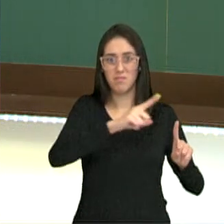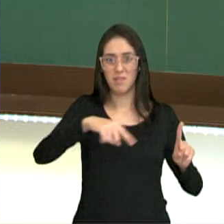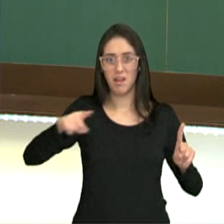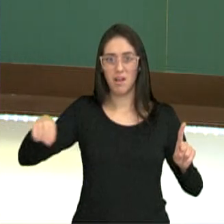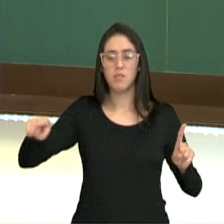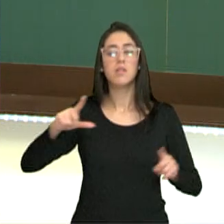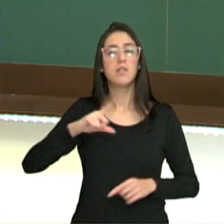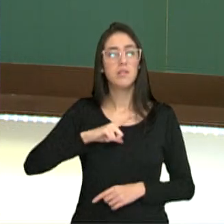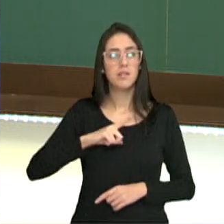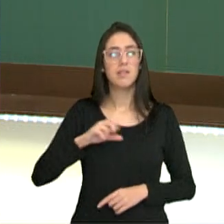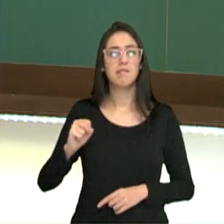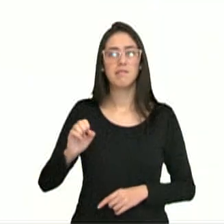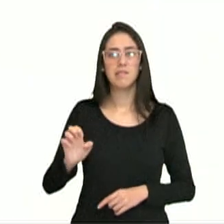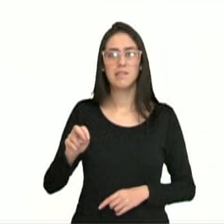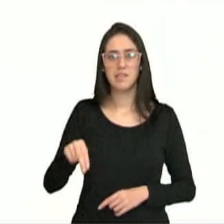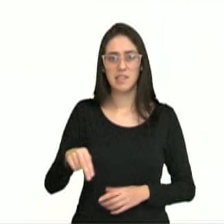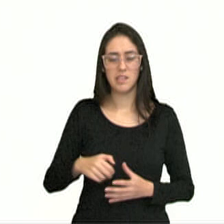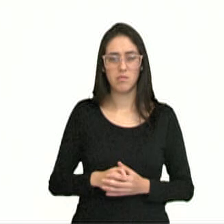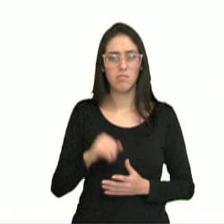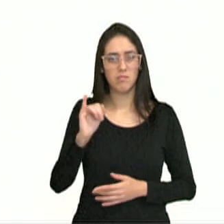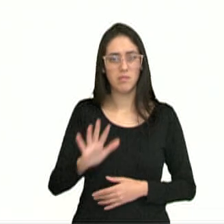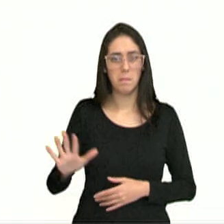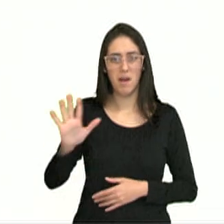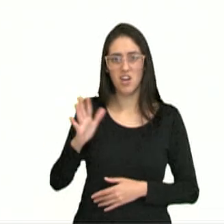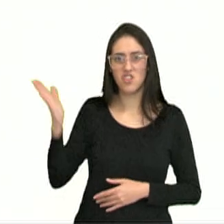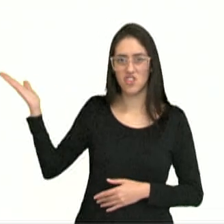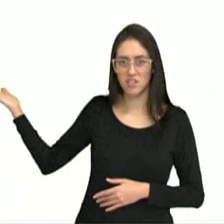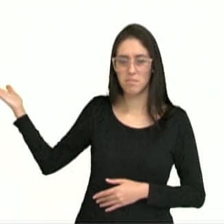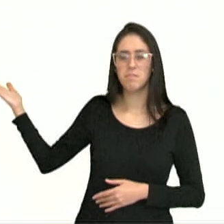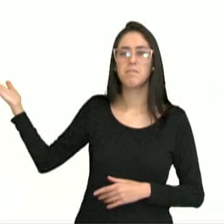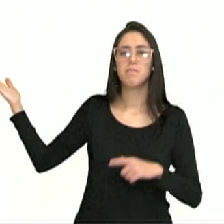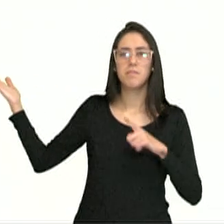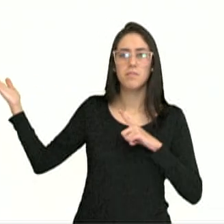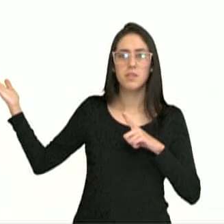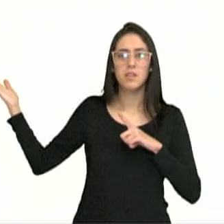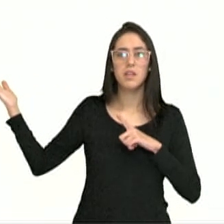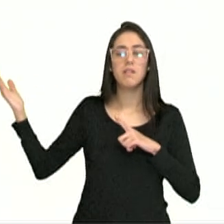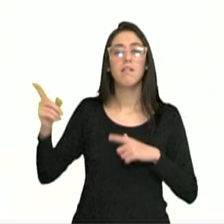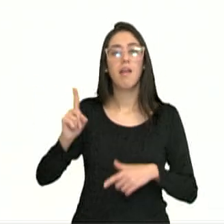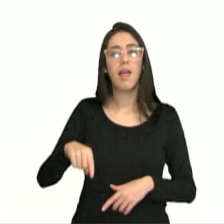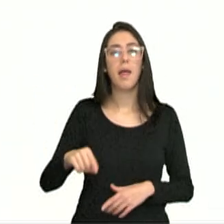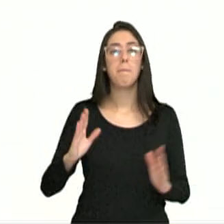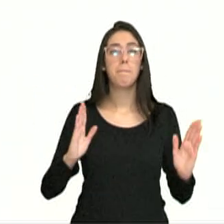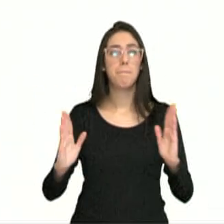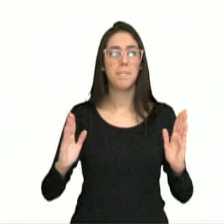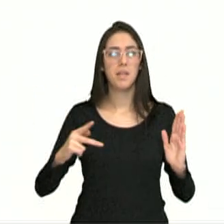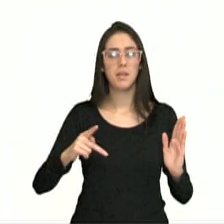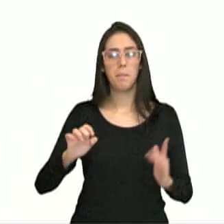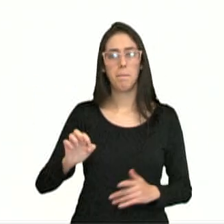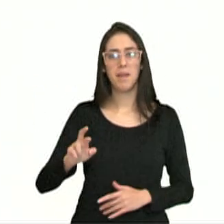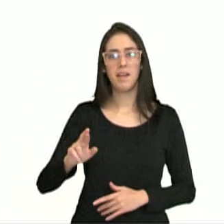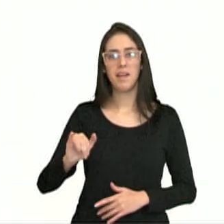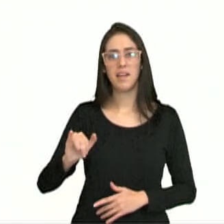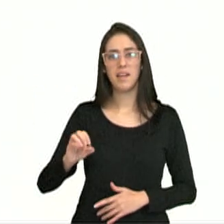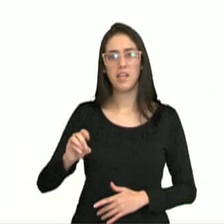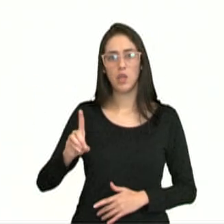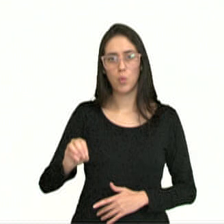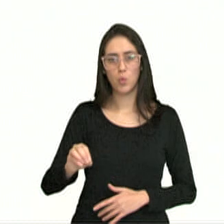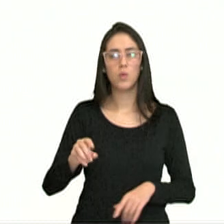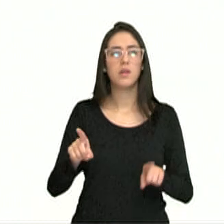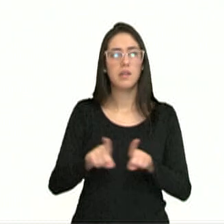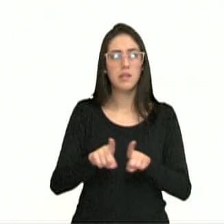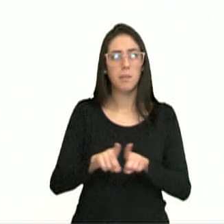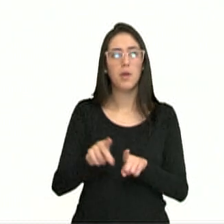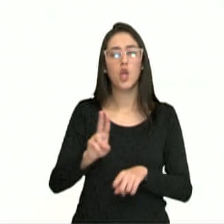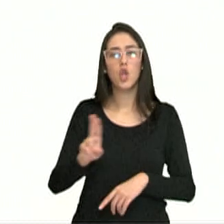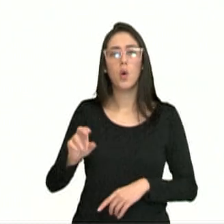a função seno. Então, o gráfico da função seno é periódico e ele é conhecido também como senoide.